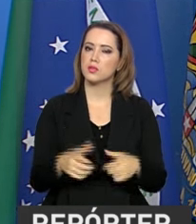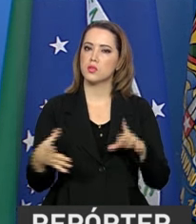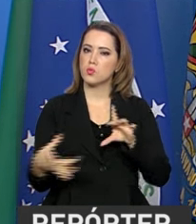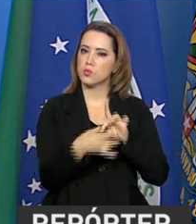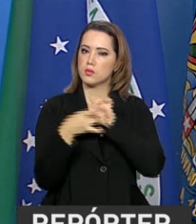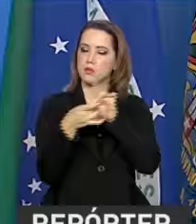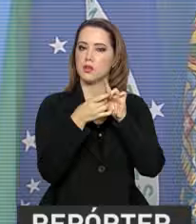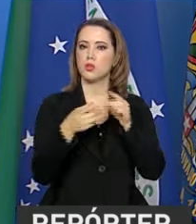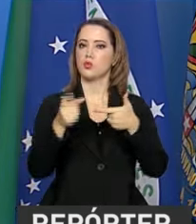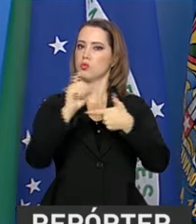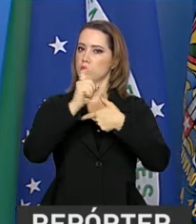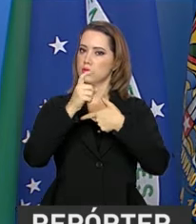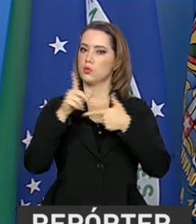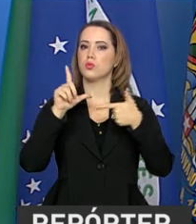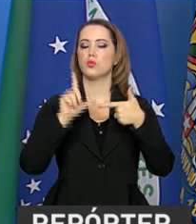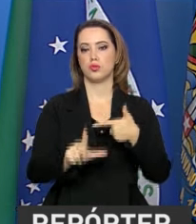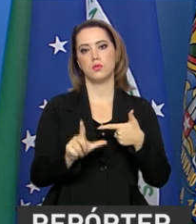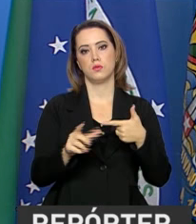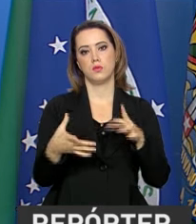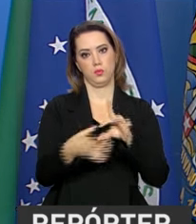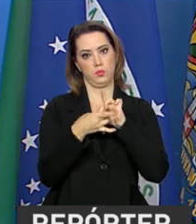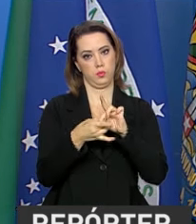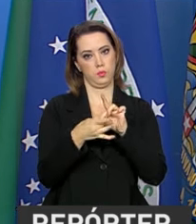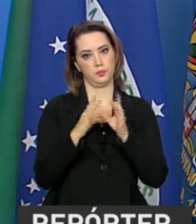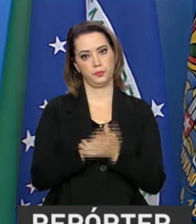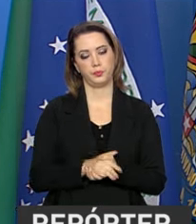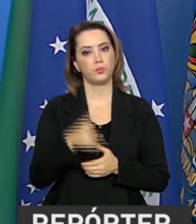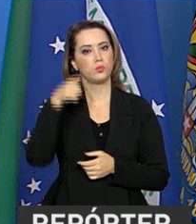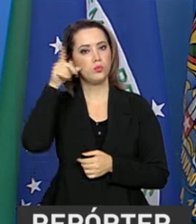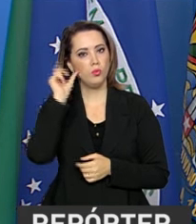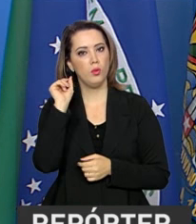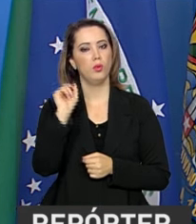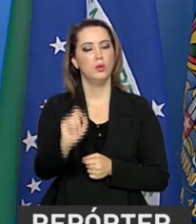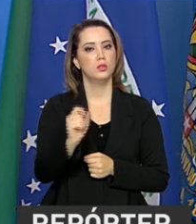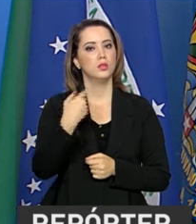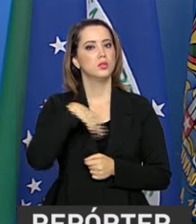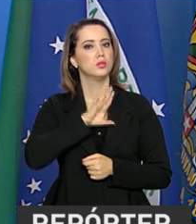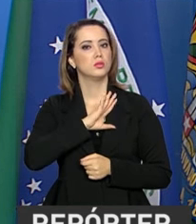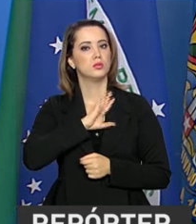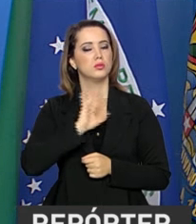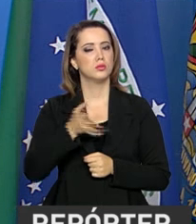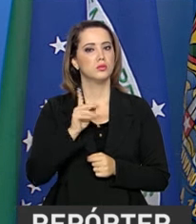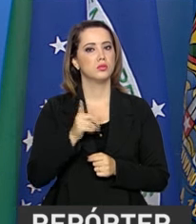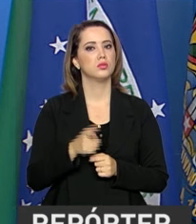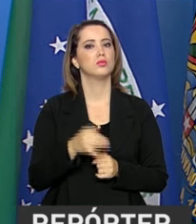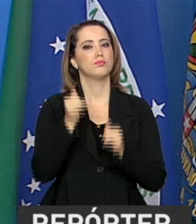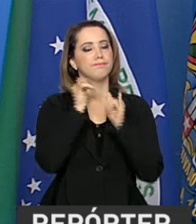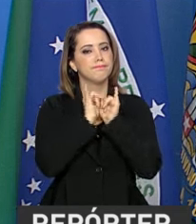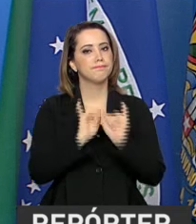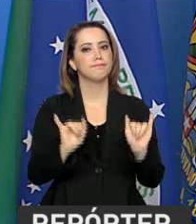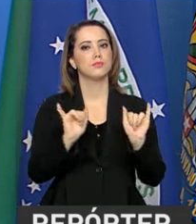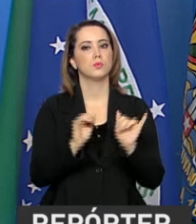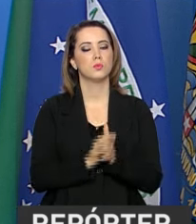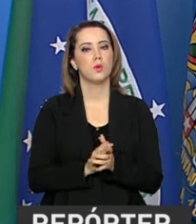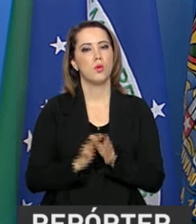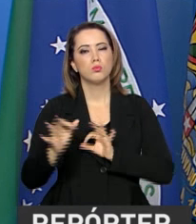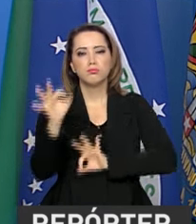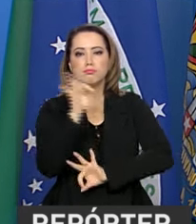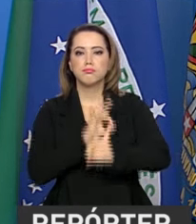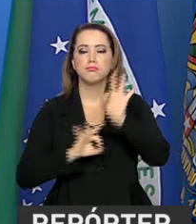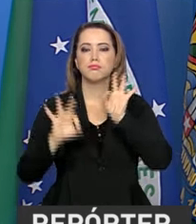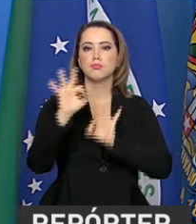e legislativo. E ainda ontem, sabe os senhores e as senhoras, nós lançamos um ajuste